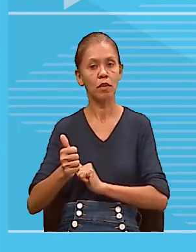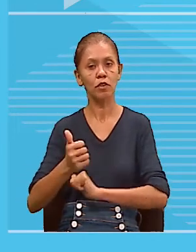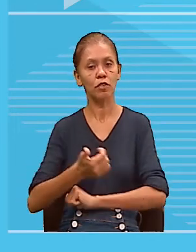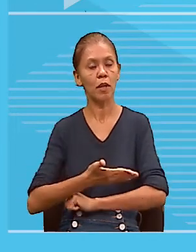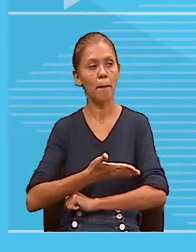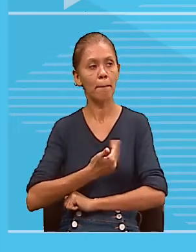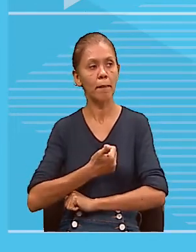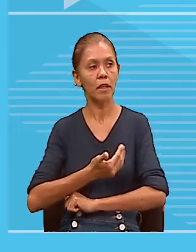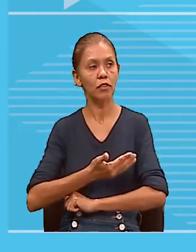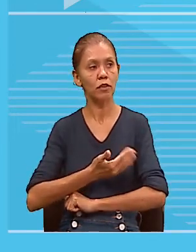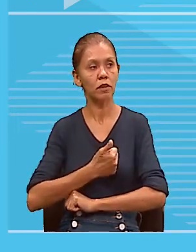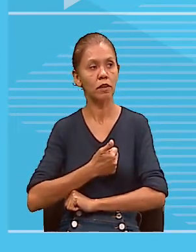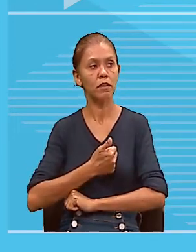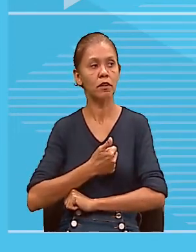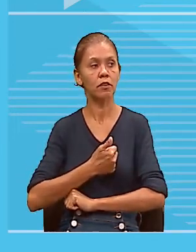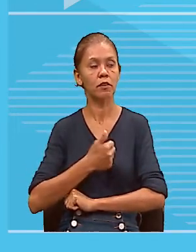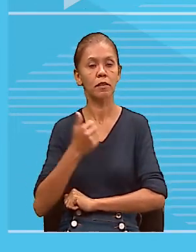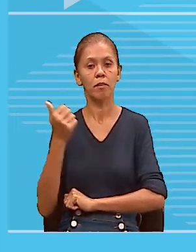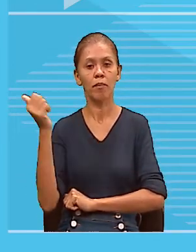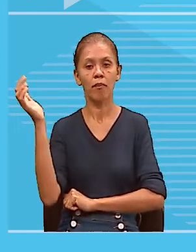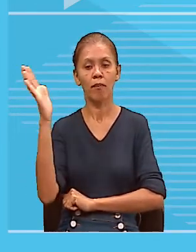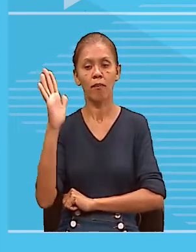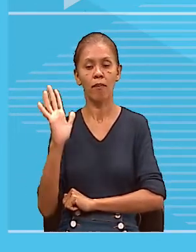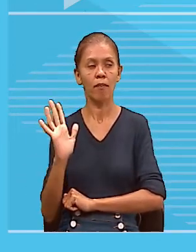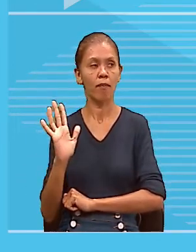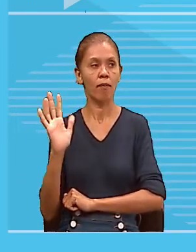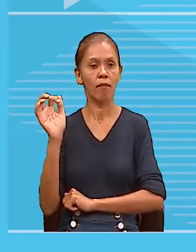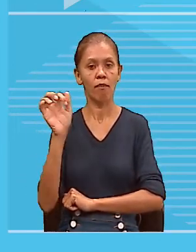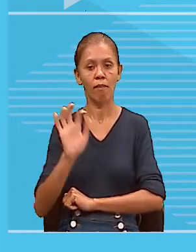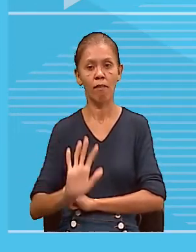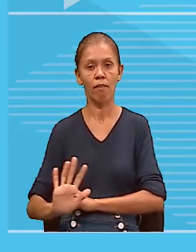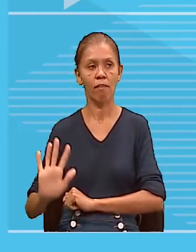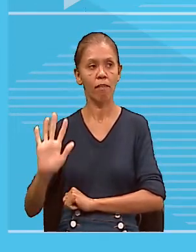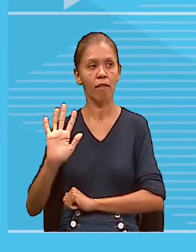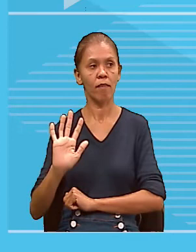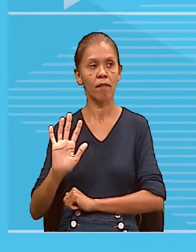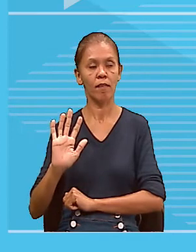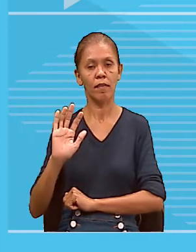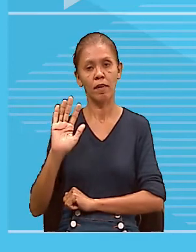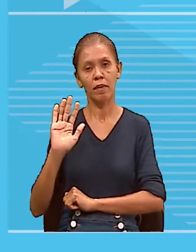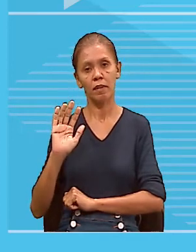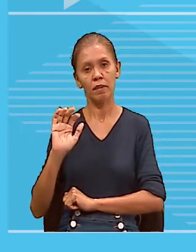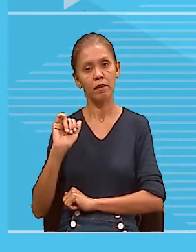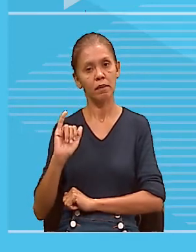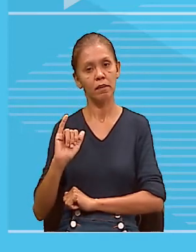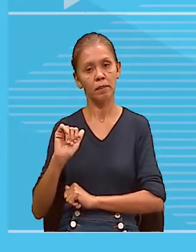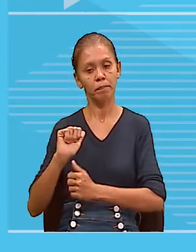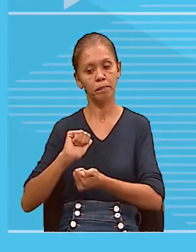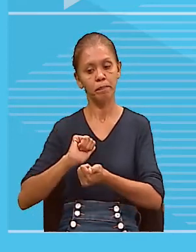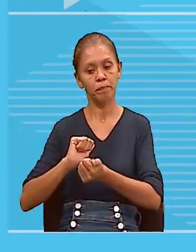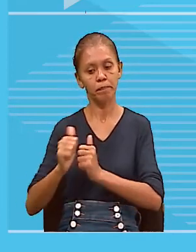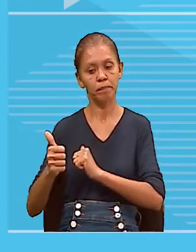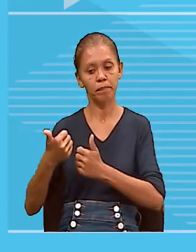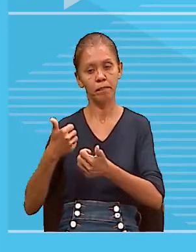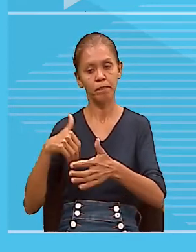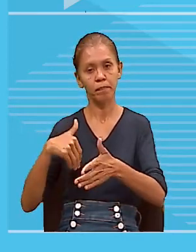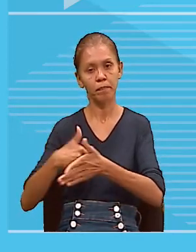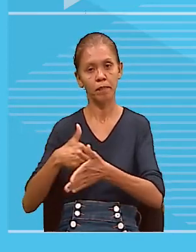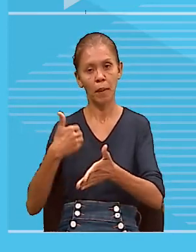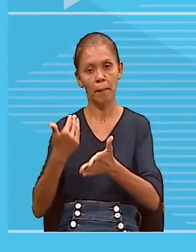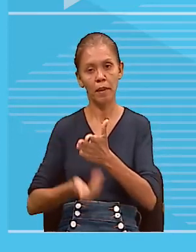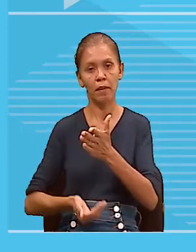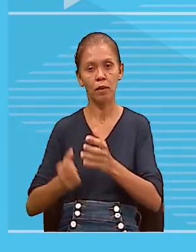mesmo a gente ter sofrido a derrota na Copa de 50 mas era agora o grande esporte